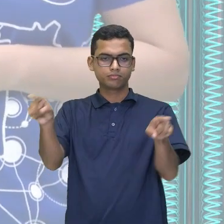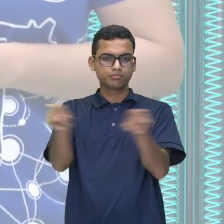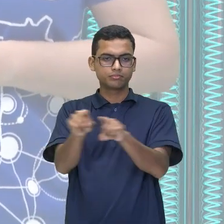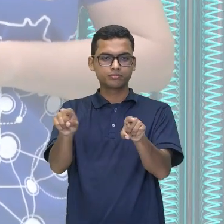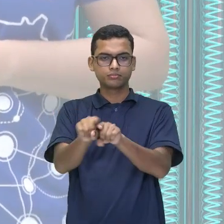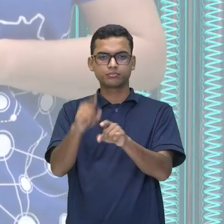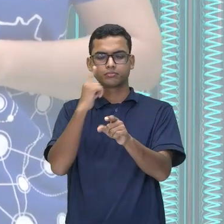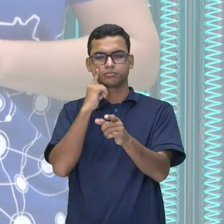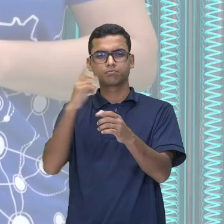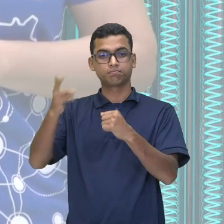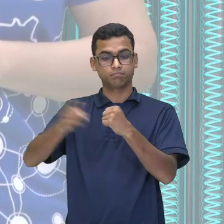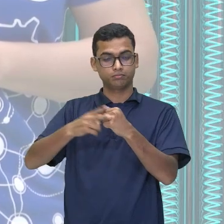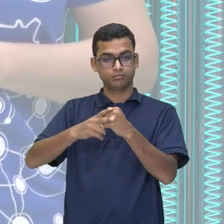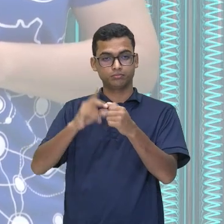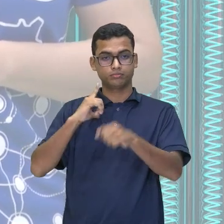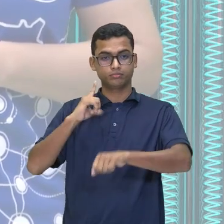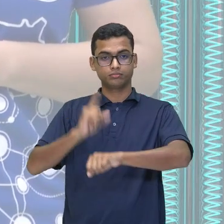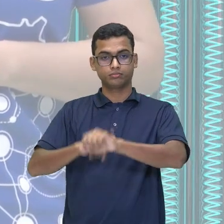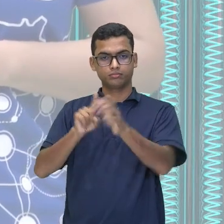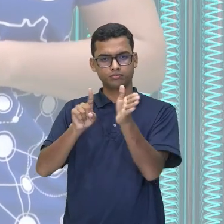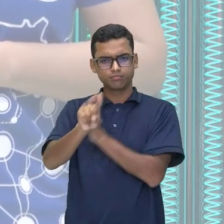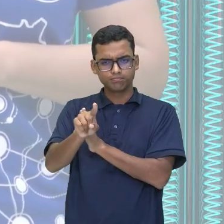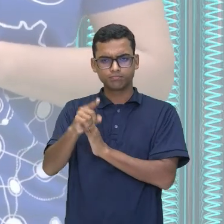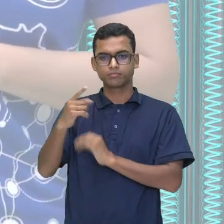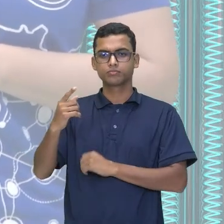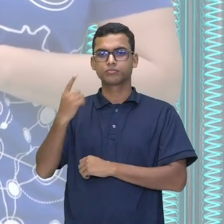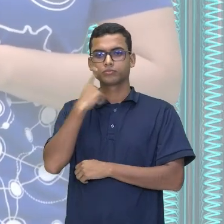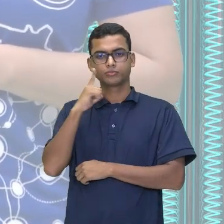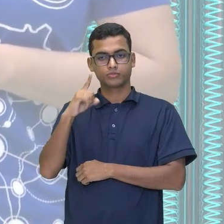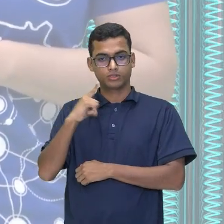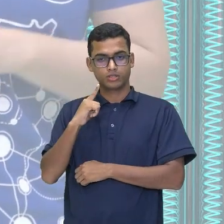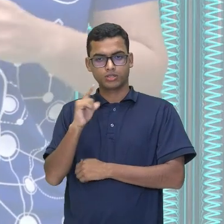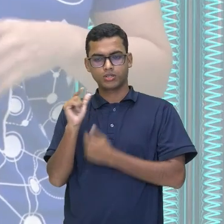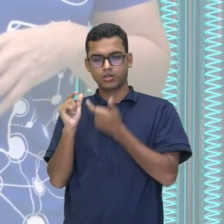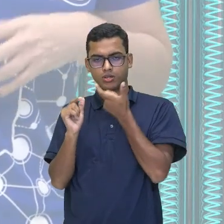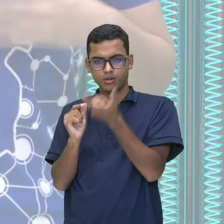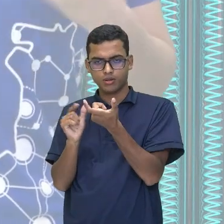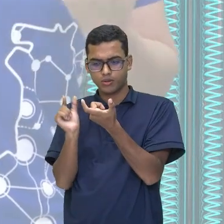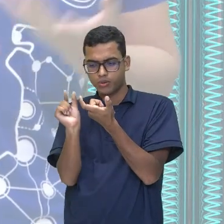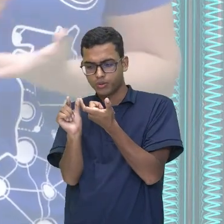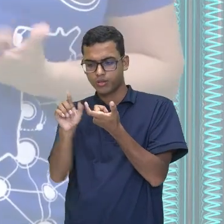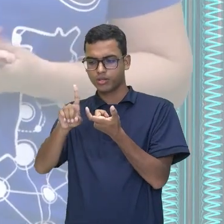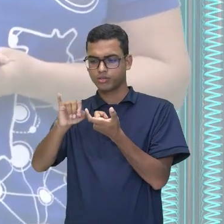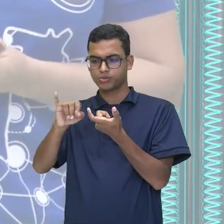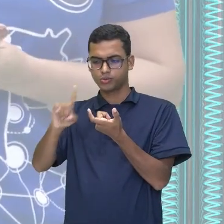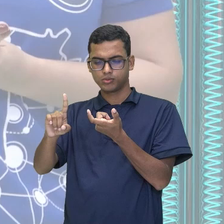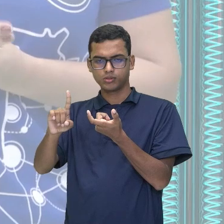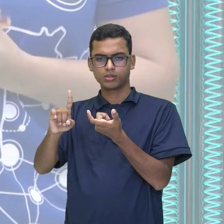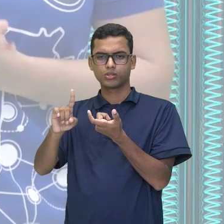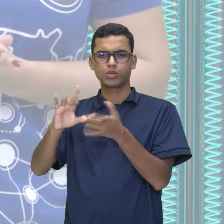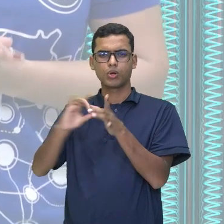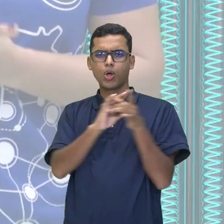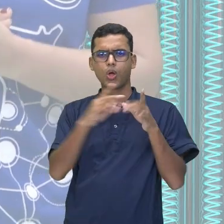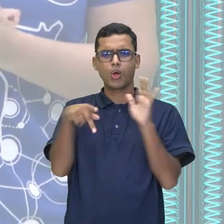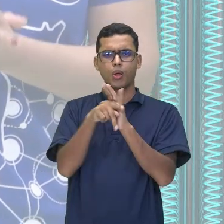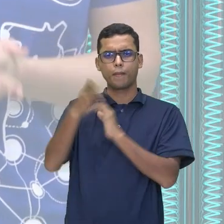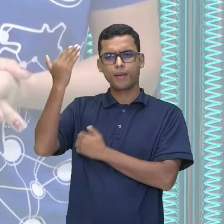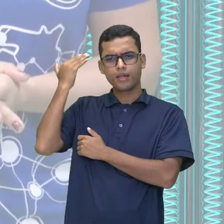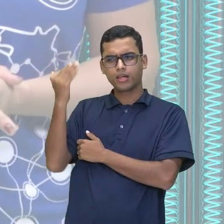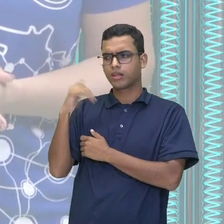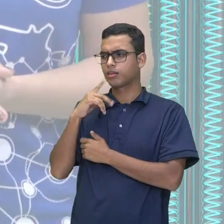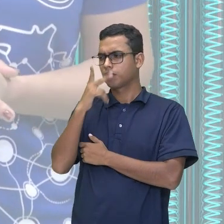eu tenho pergunta, vem o did. Se eu usar isso no passado, fica muito estranho, vai ficar errado, vai